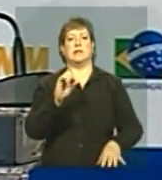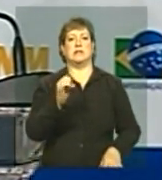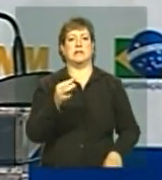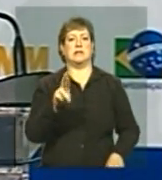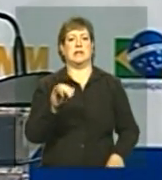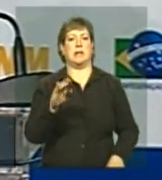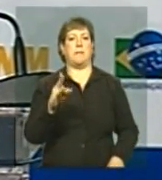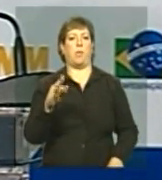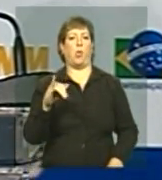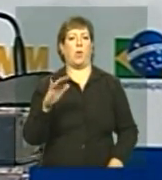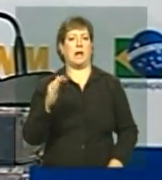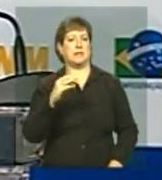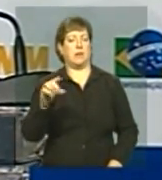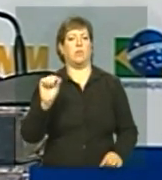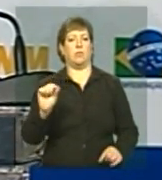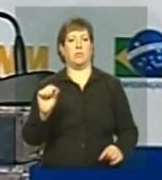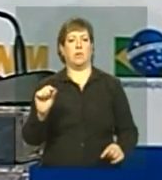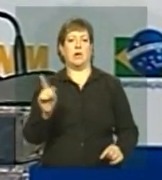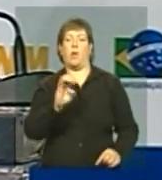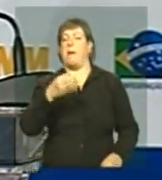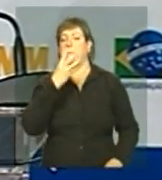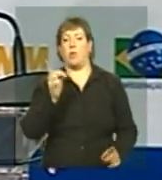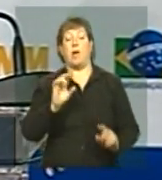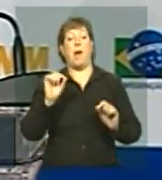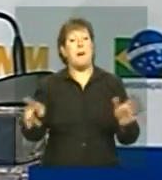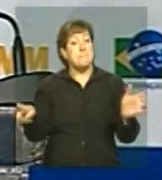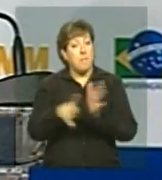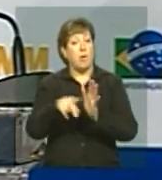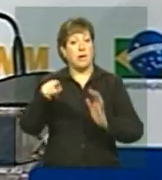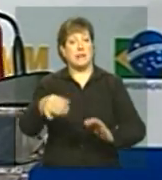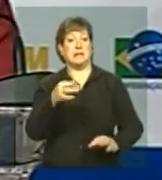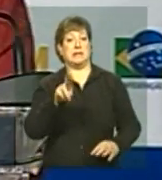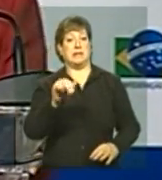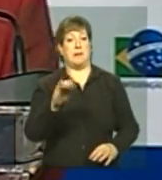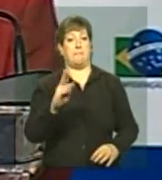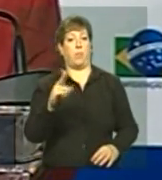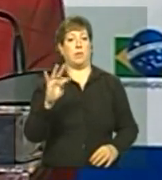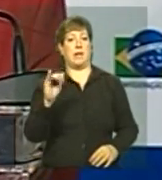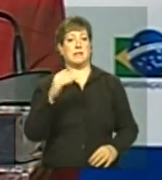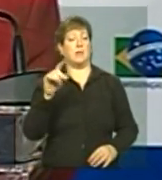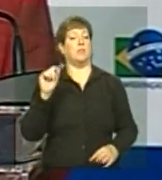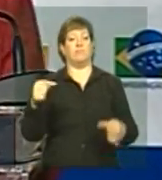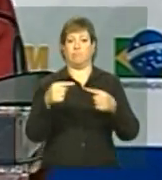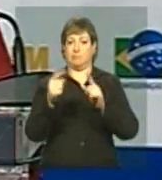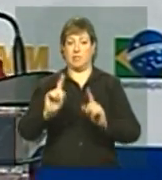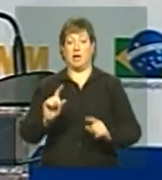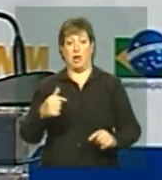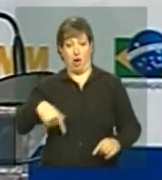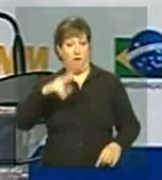É a própria tributação que é inadequada. Se a gente for ver que